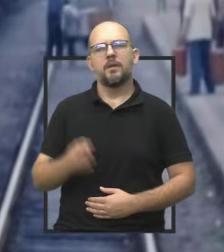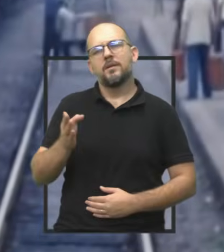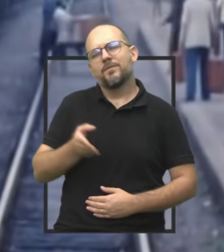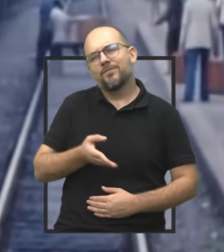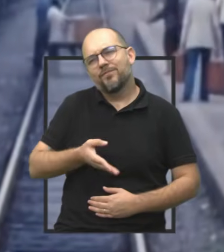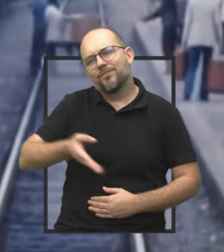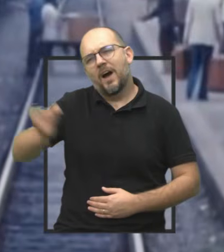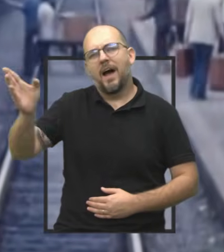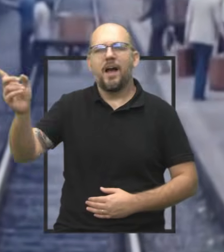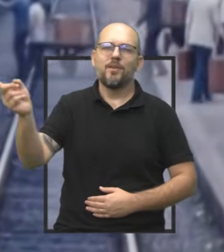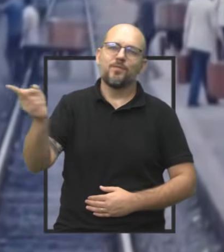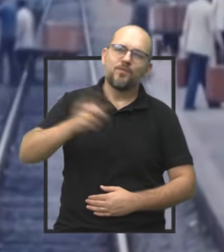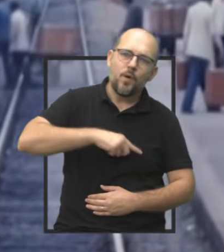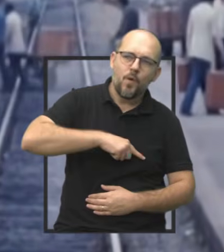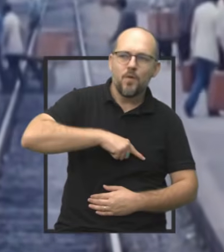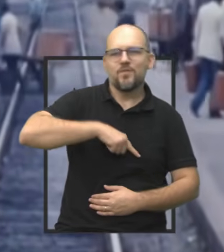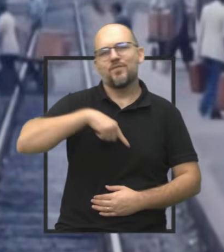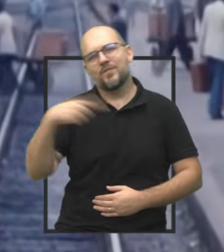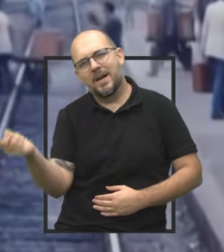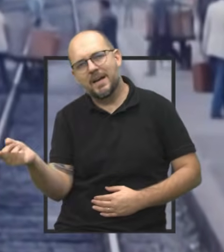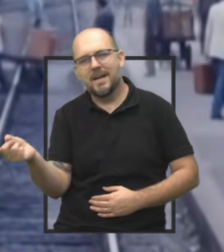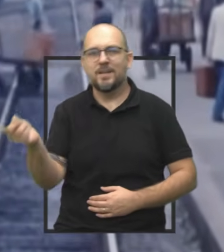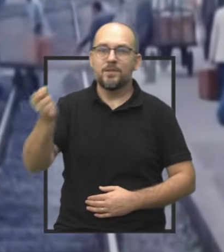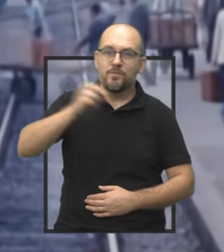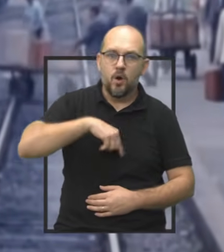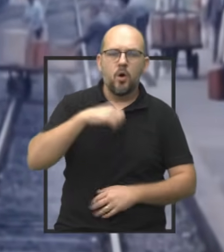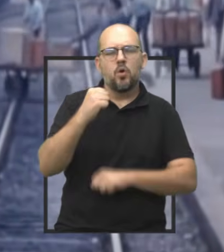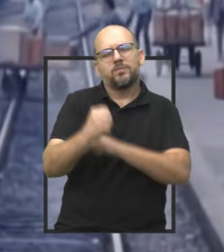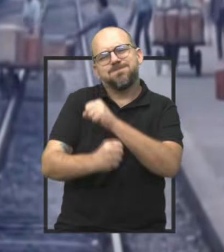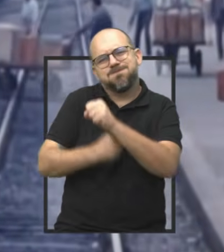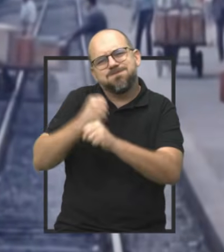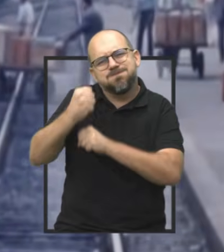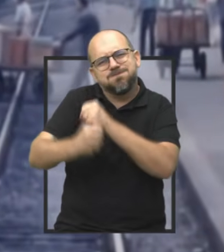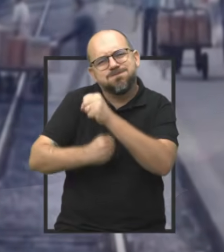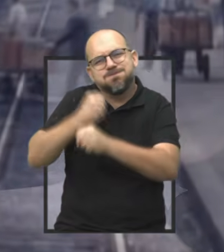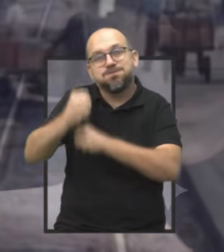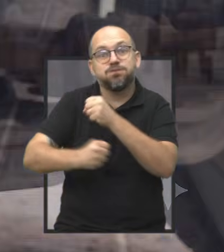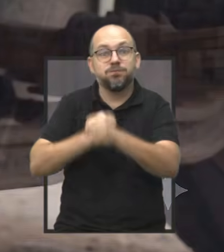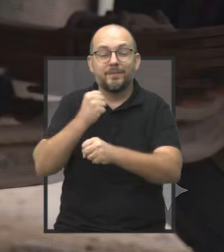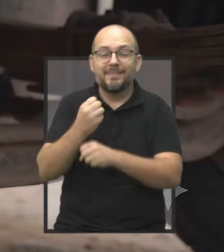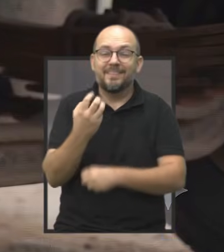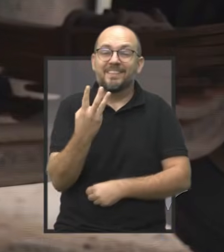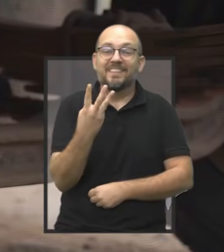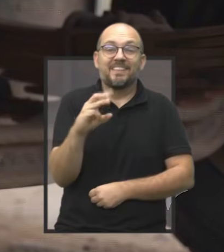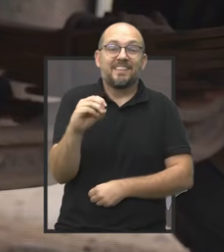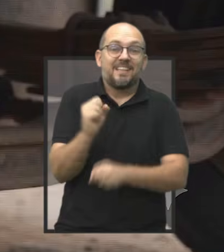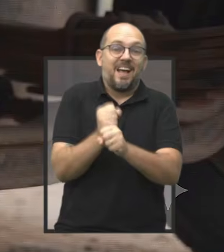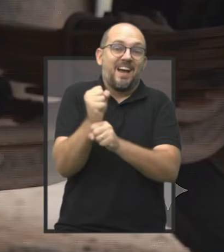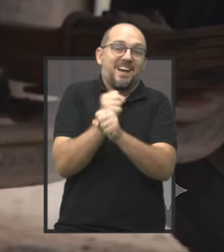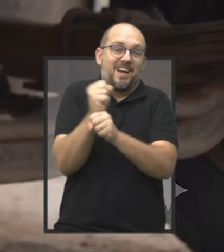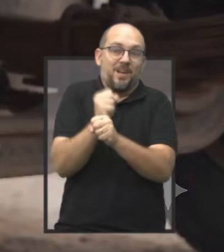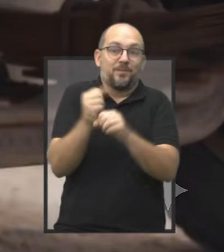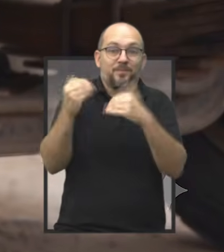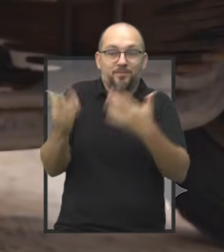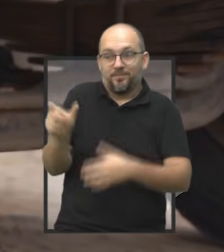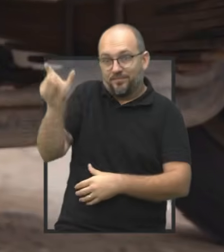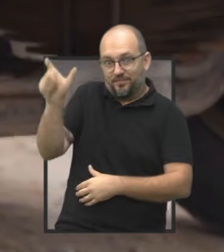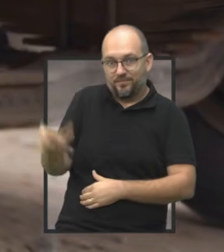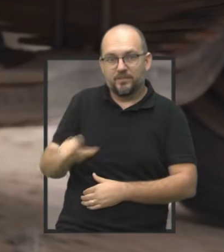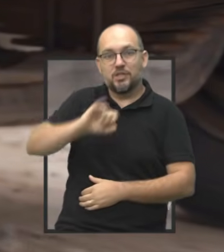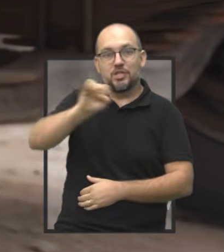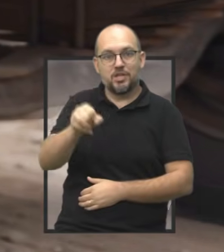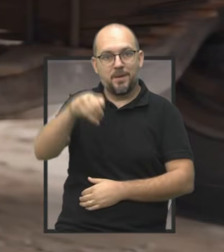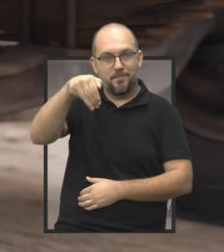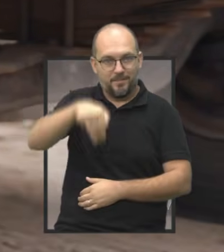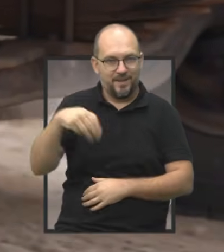Viagem vai, viagem vem. Ao longo de mais de 30 anos, José Maria Verdini desenvolveu uma grande